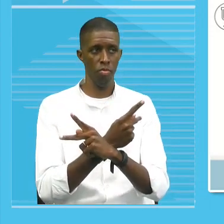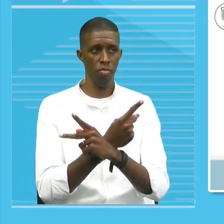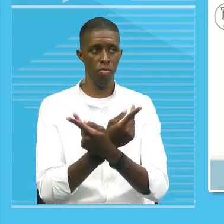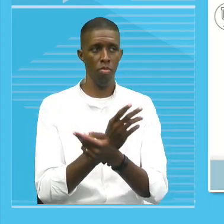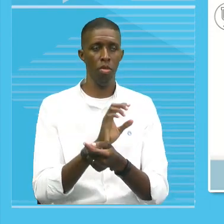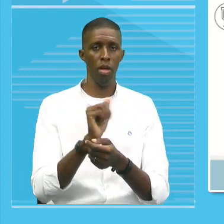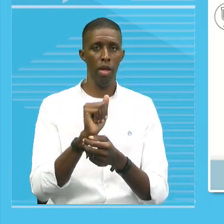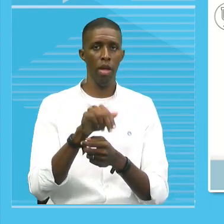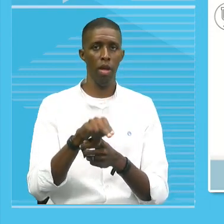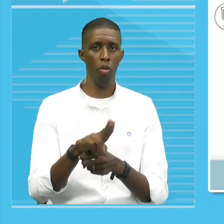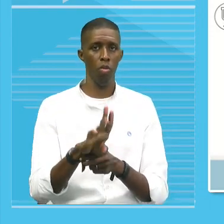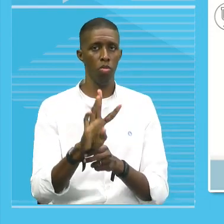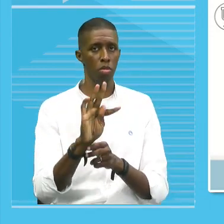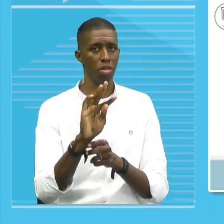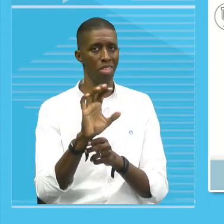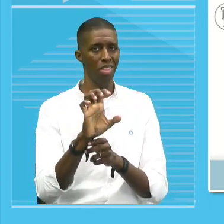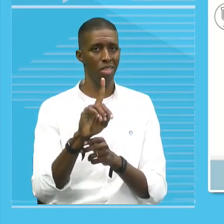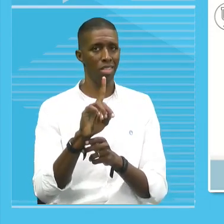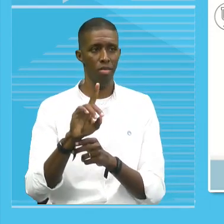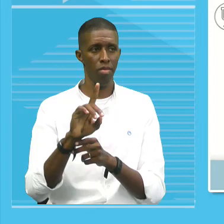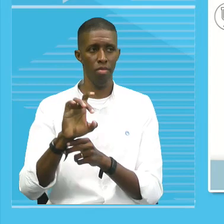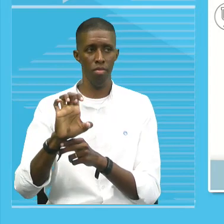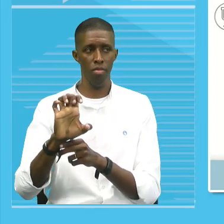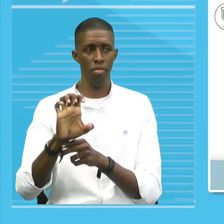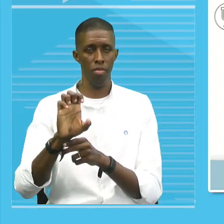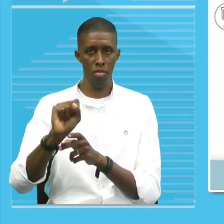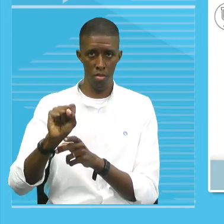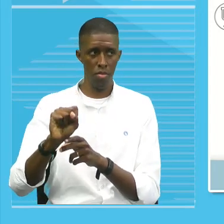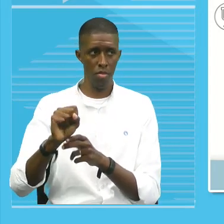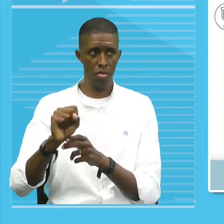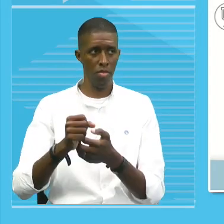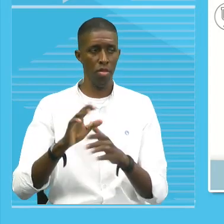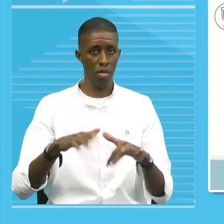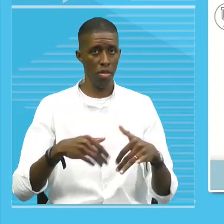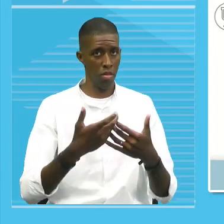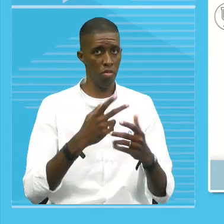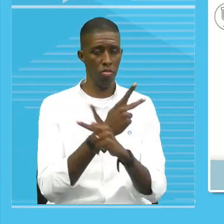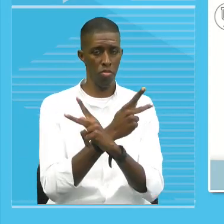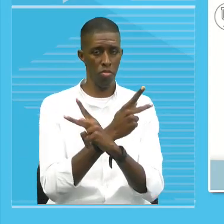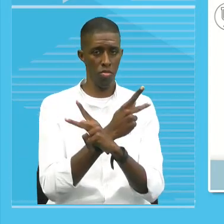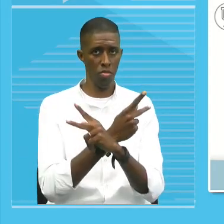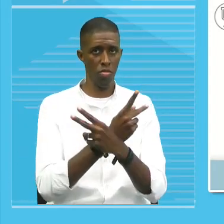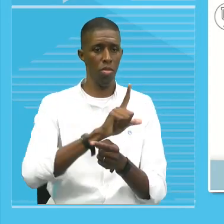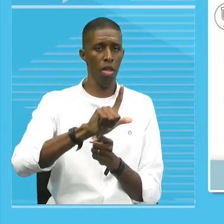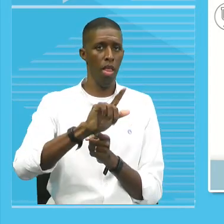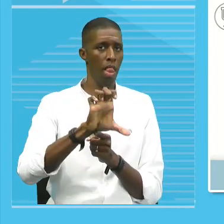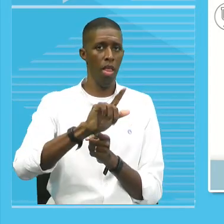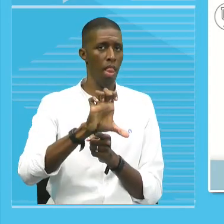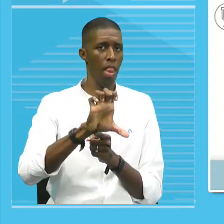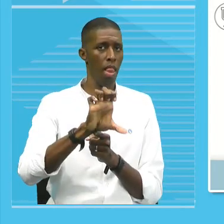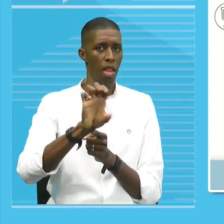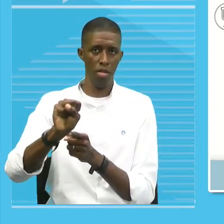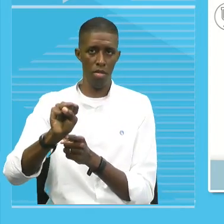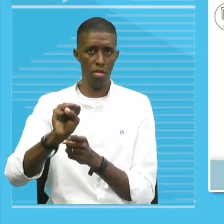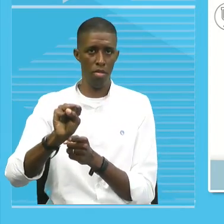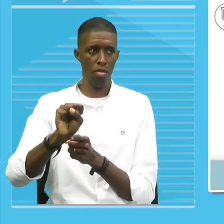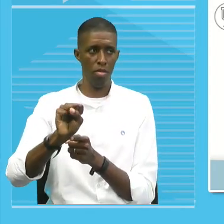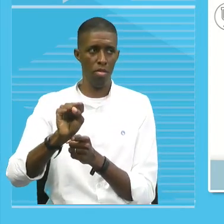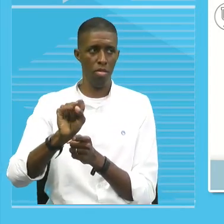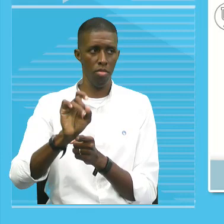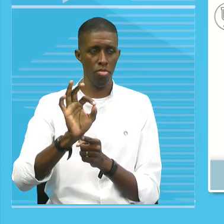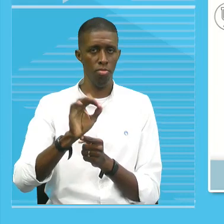pronome antes do verbo então ler enviamos nos